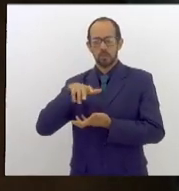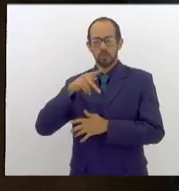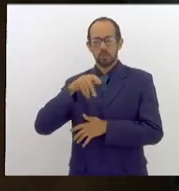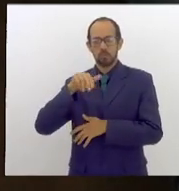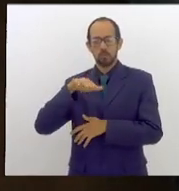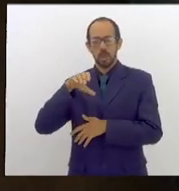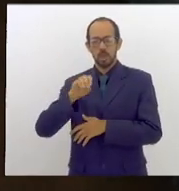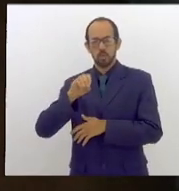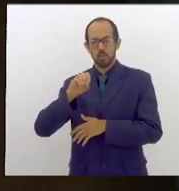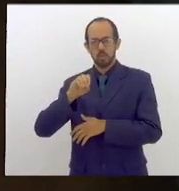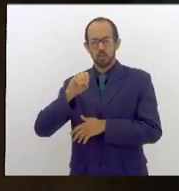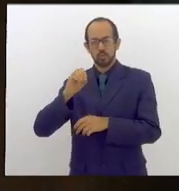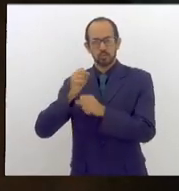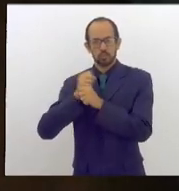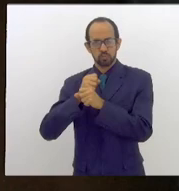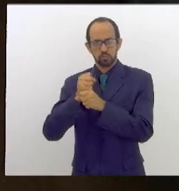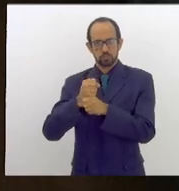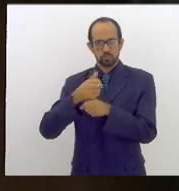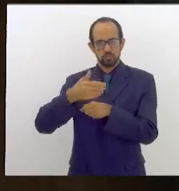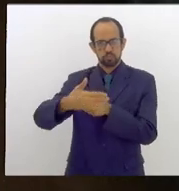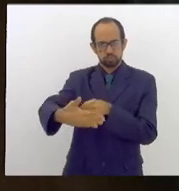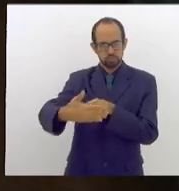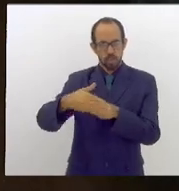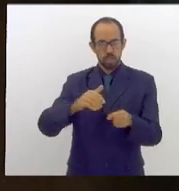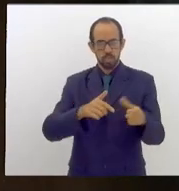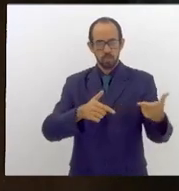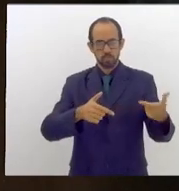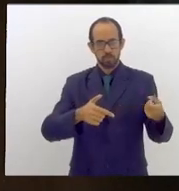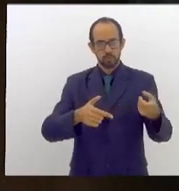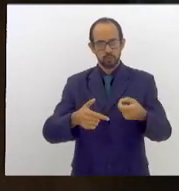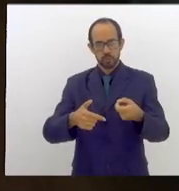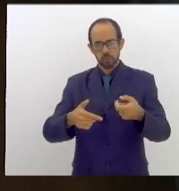plurianual para 20203